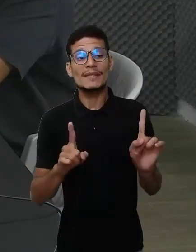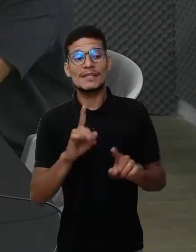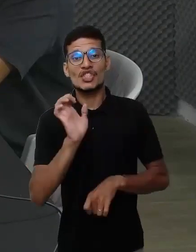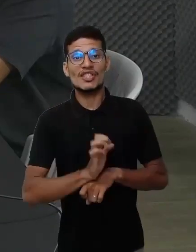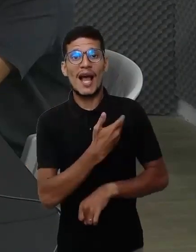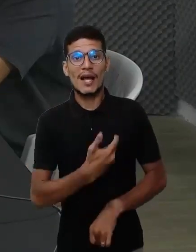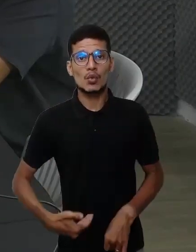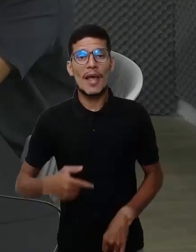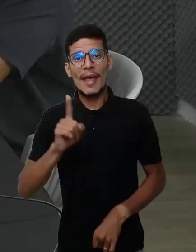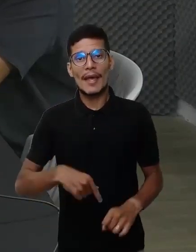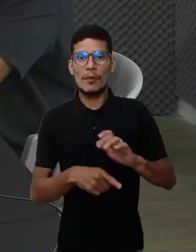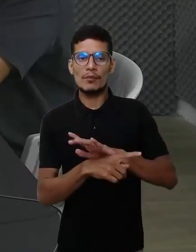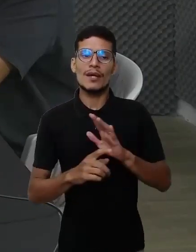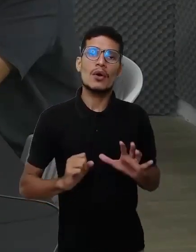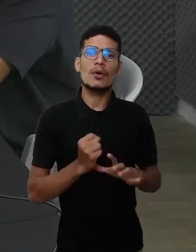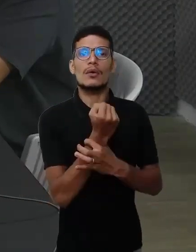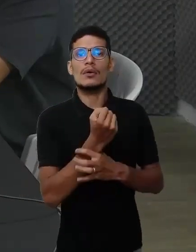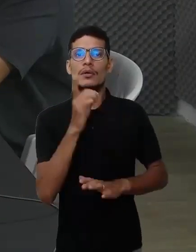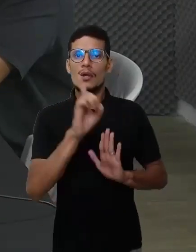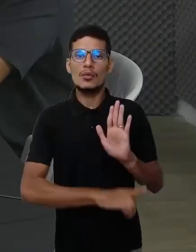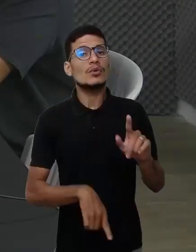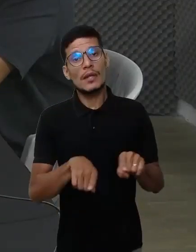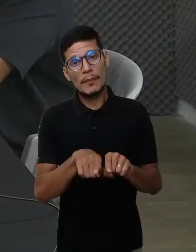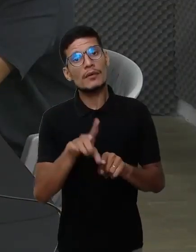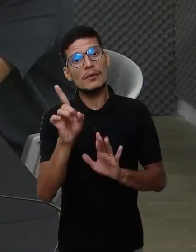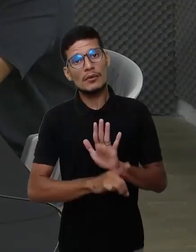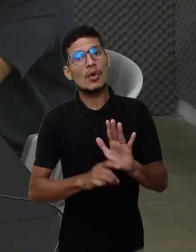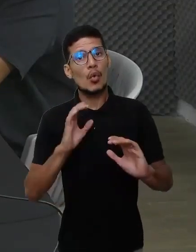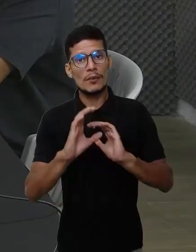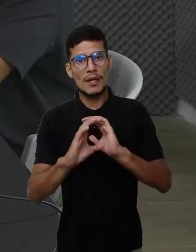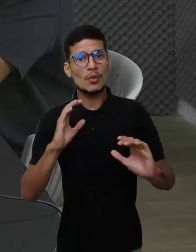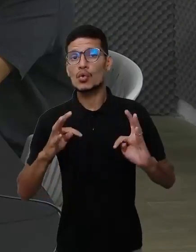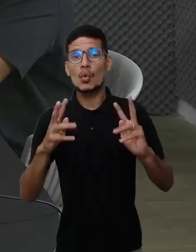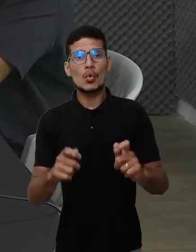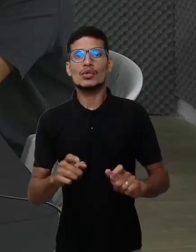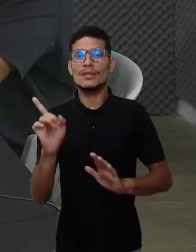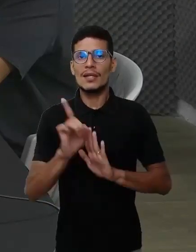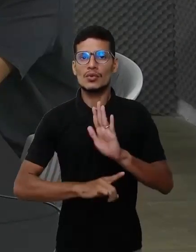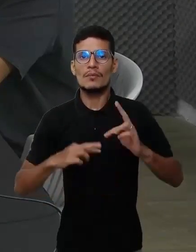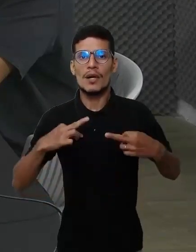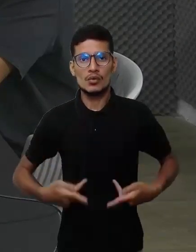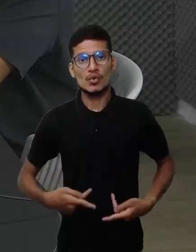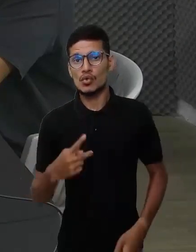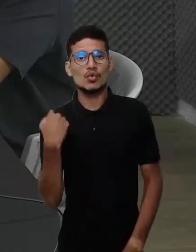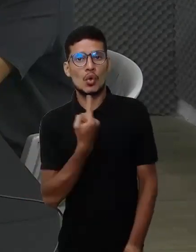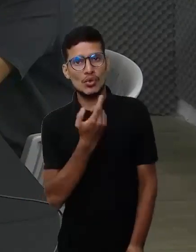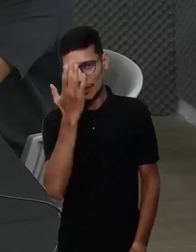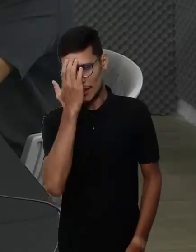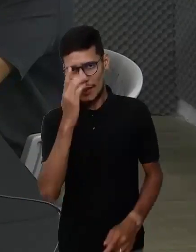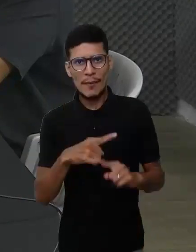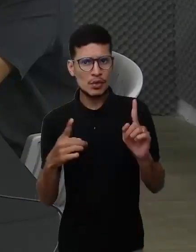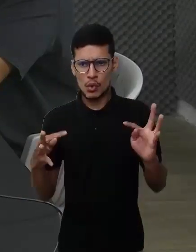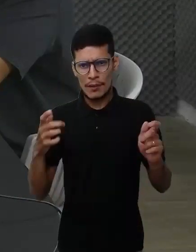direitos. Entre esses direitos, o direito à comunicação. E todos os direitos humanos, no nosso entender, não apenas meu, mas de todo mundo